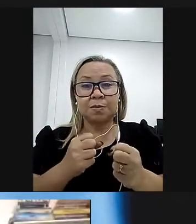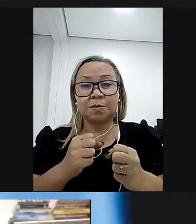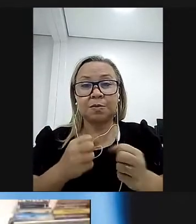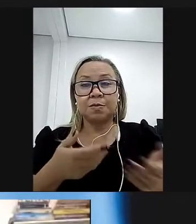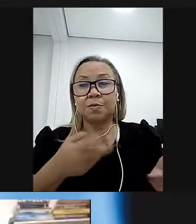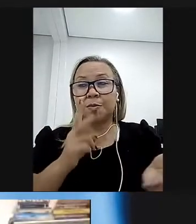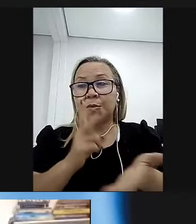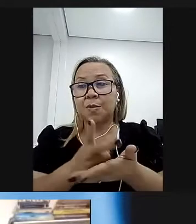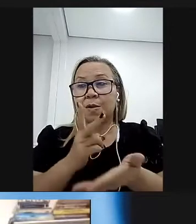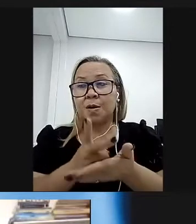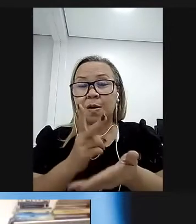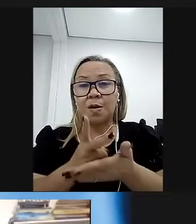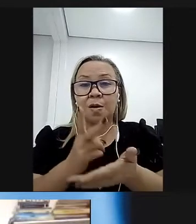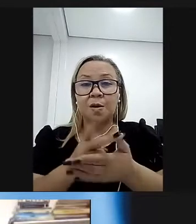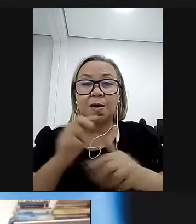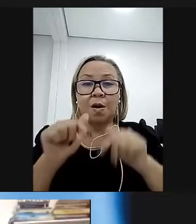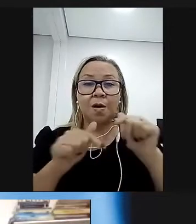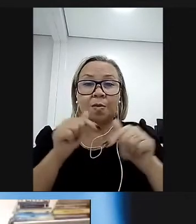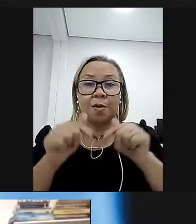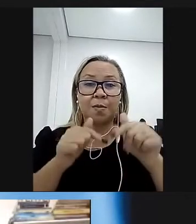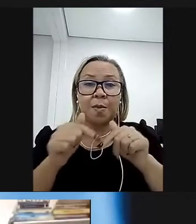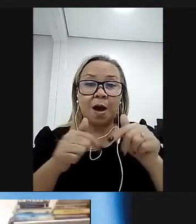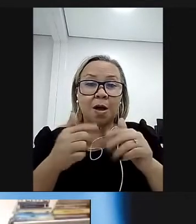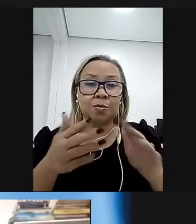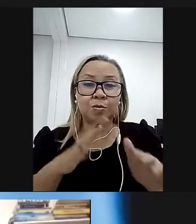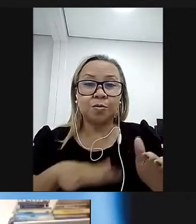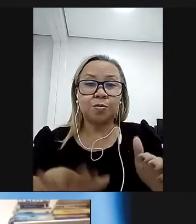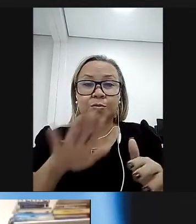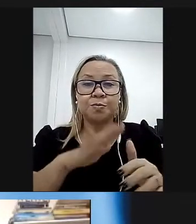continuidade ao trabalho, aos trabalhos, né?